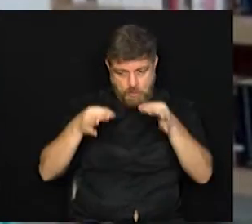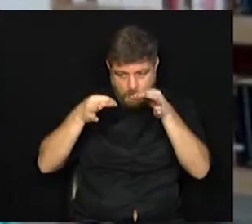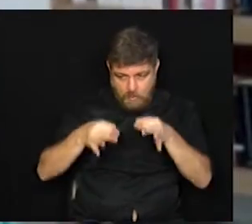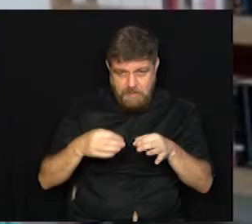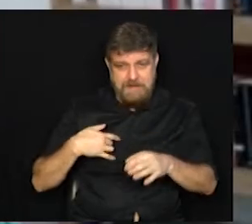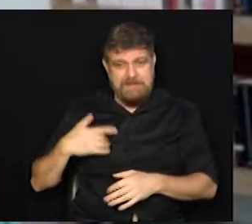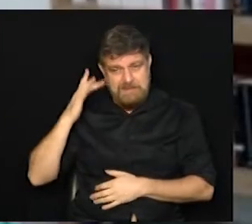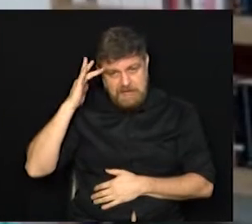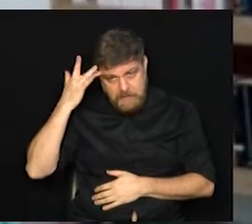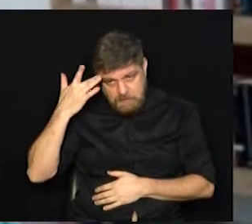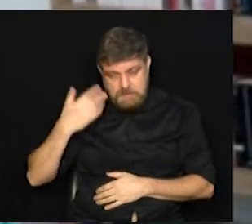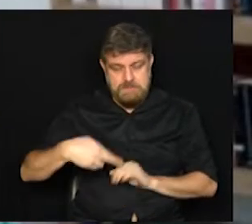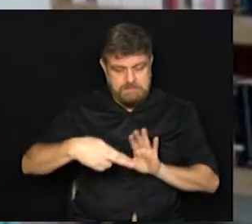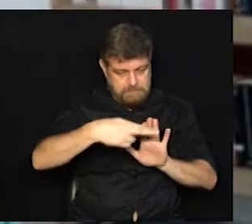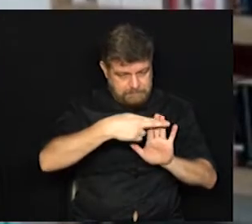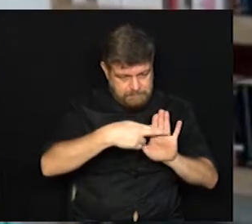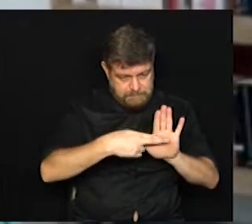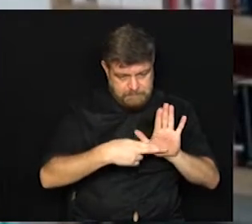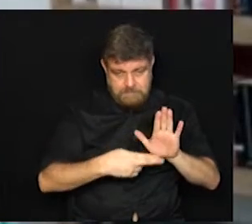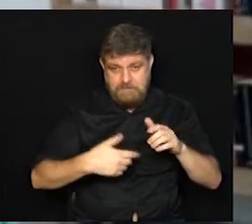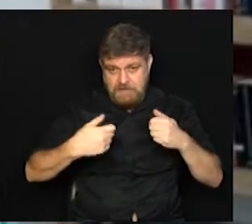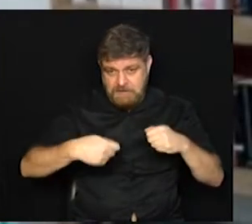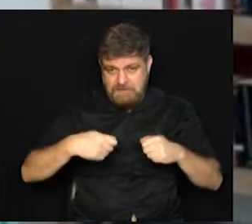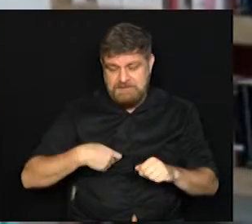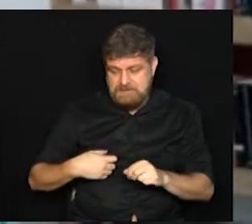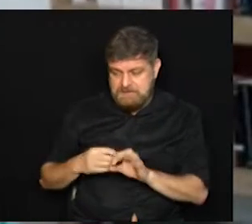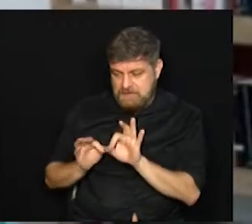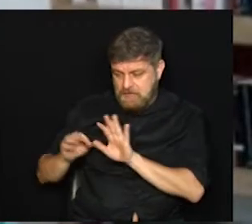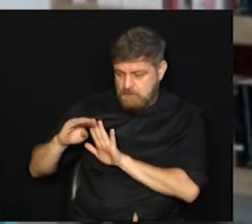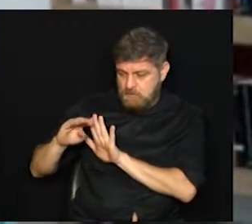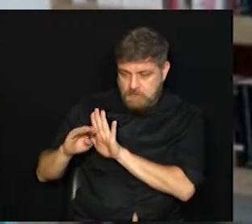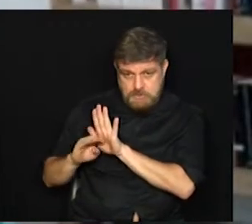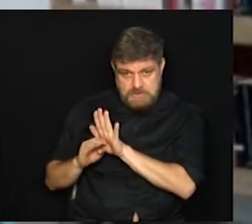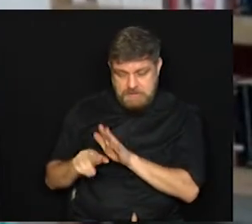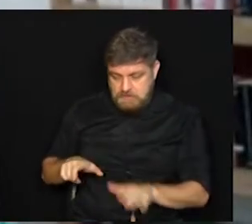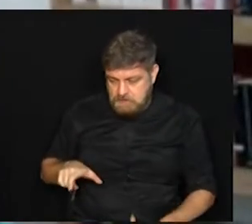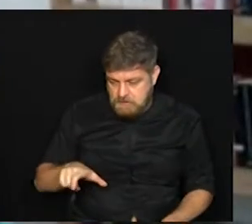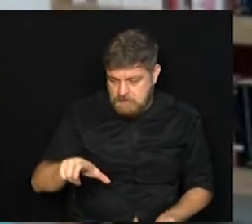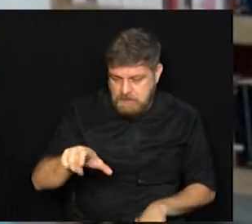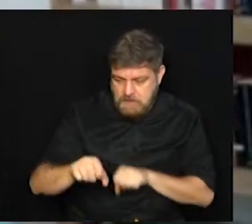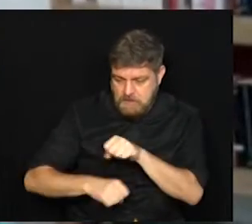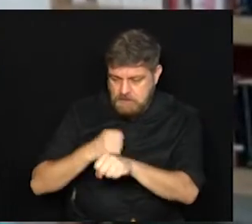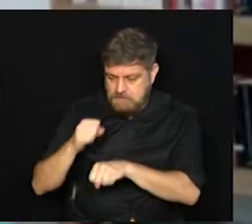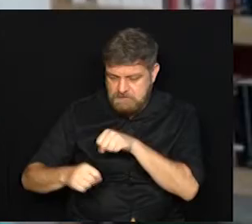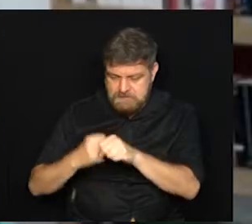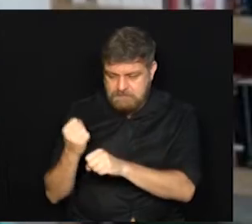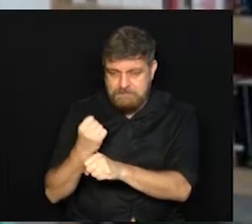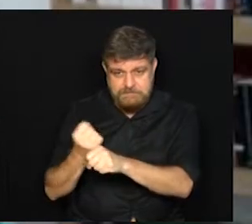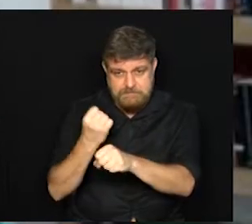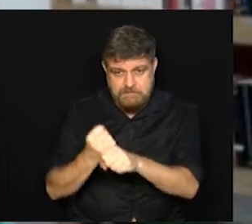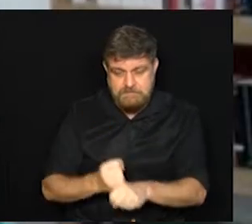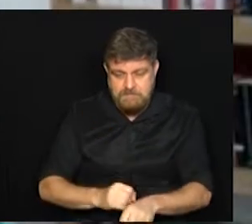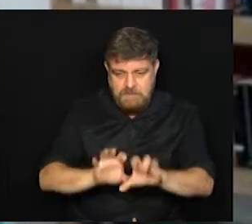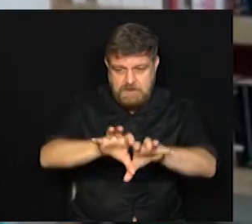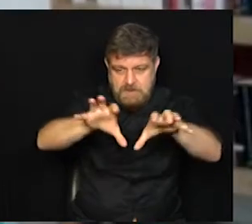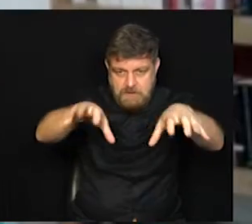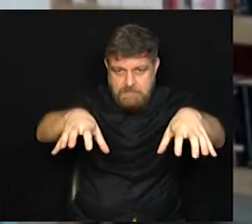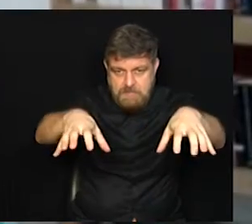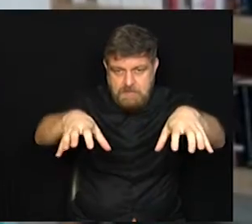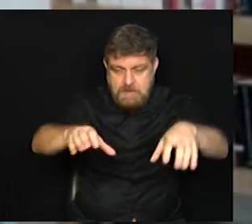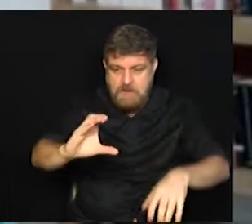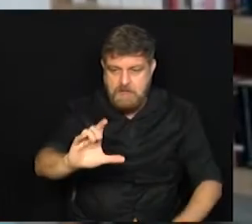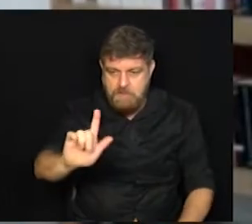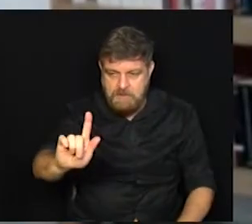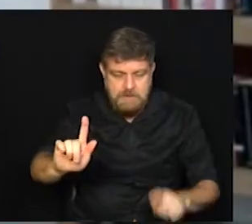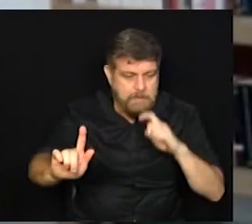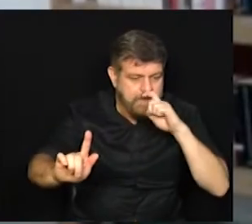uma diretriz importante que seja contemplada nesse plano cicloviário, que essas regiões tenham, inclusive,